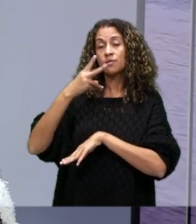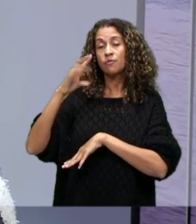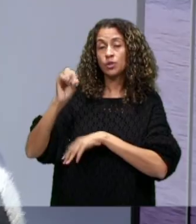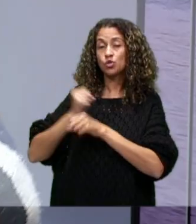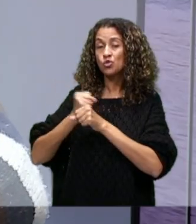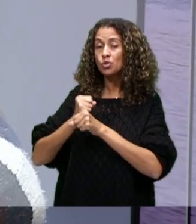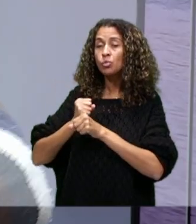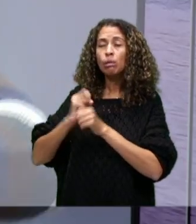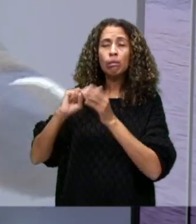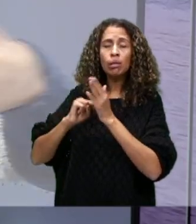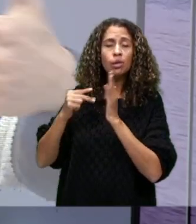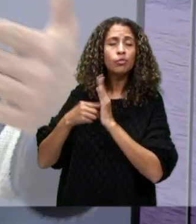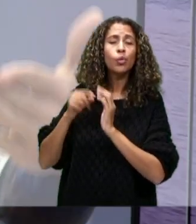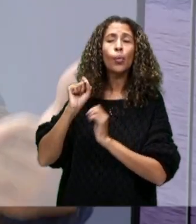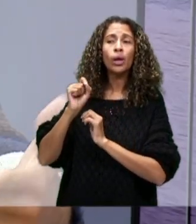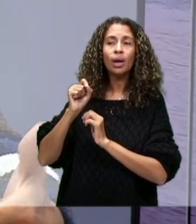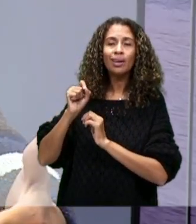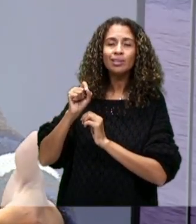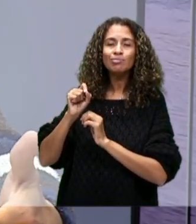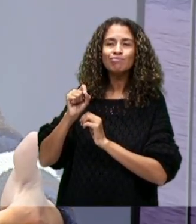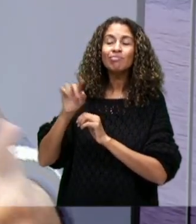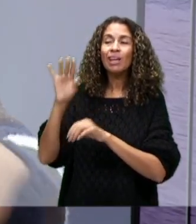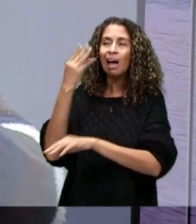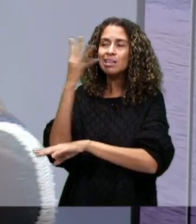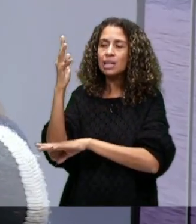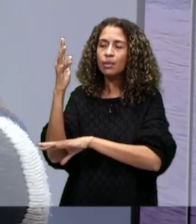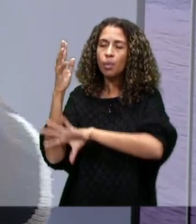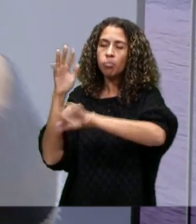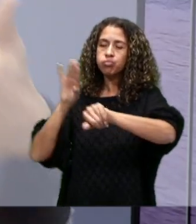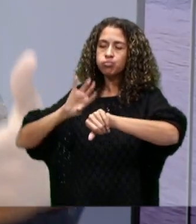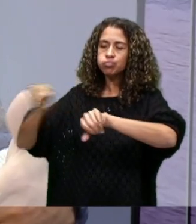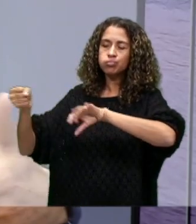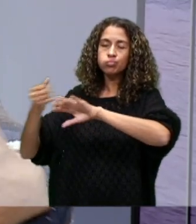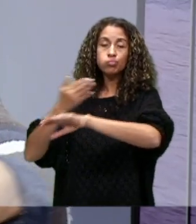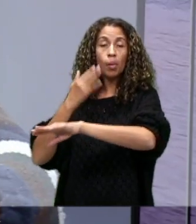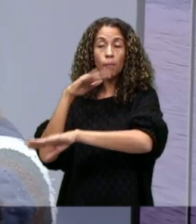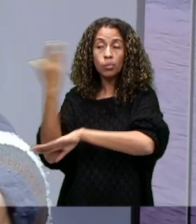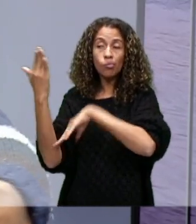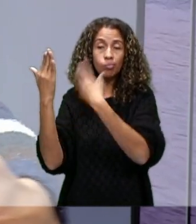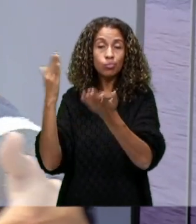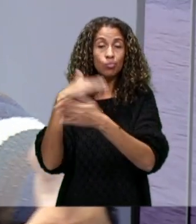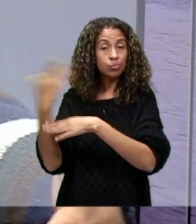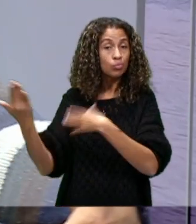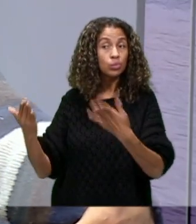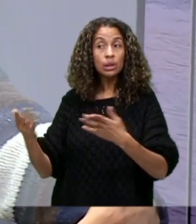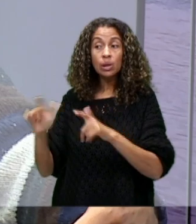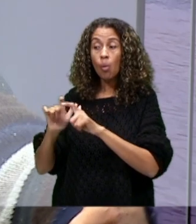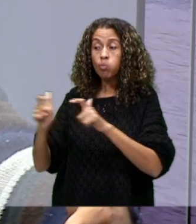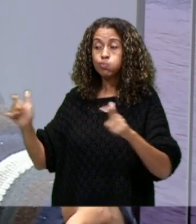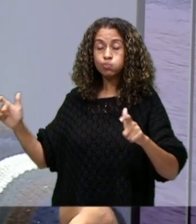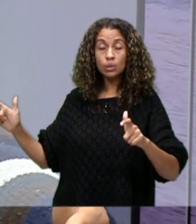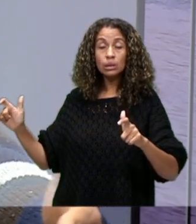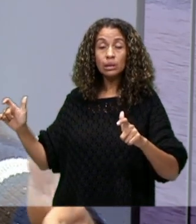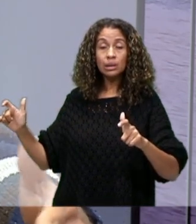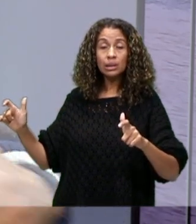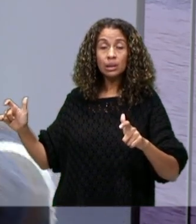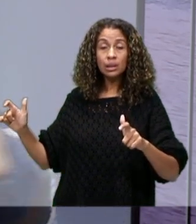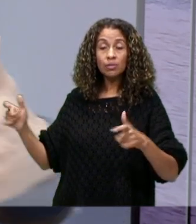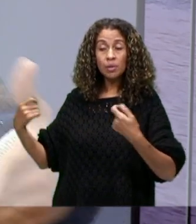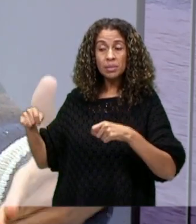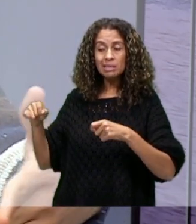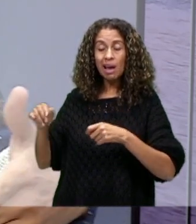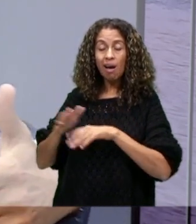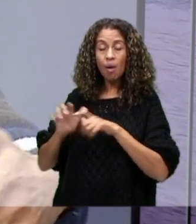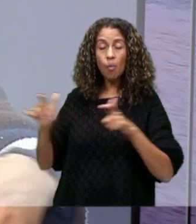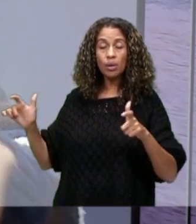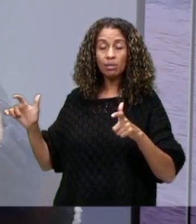isso significa, né? A expansão desse aterro. Quando a gente expande o aterro sanitário, a gente está aumentando a área dele